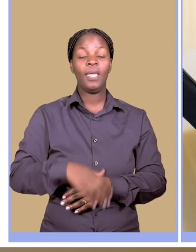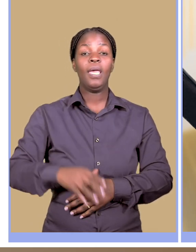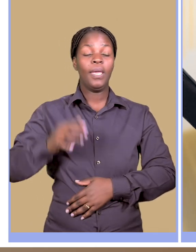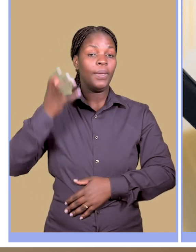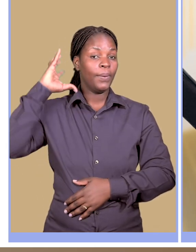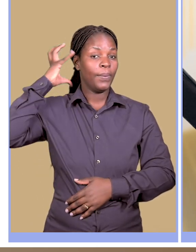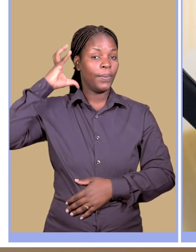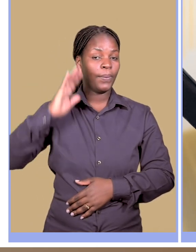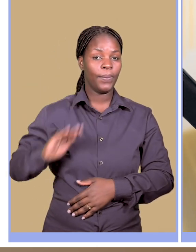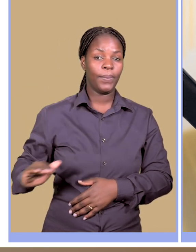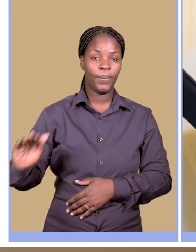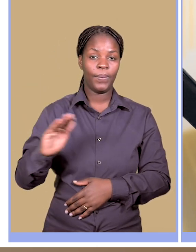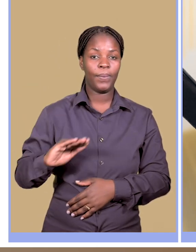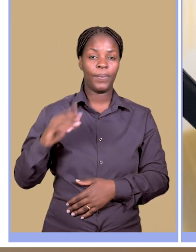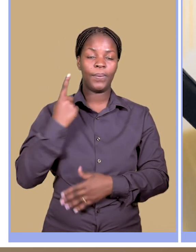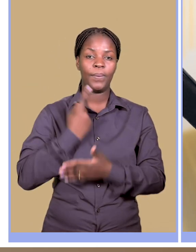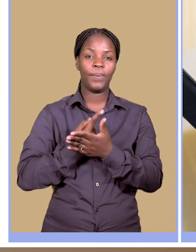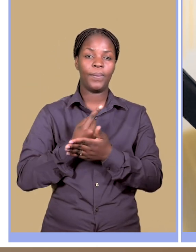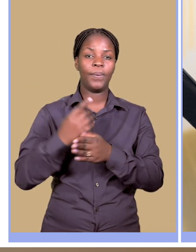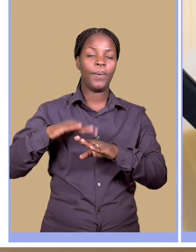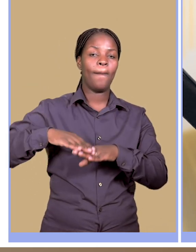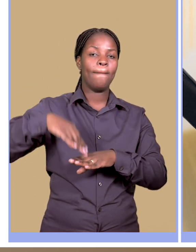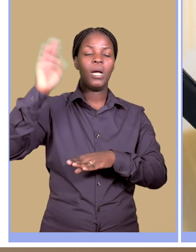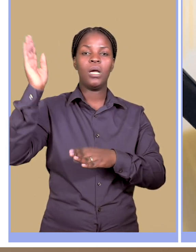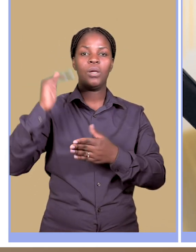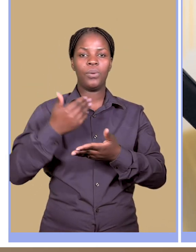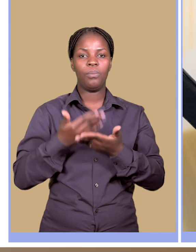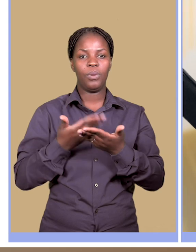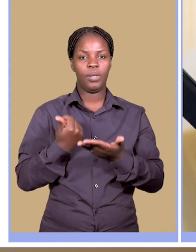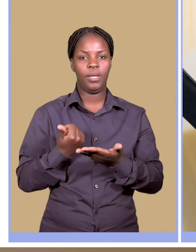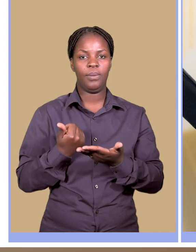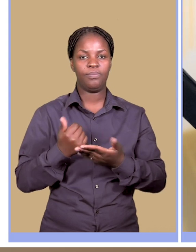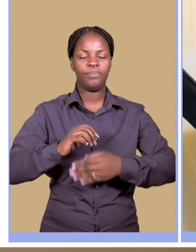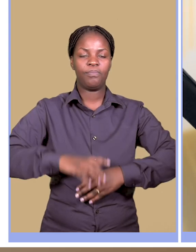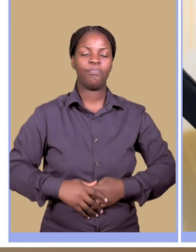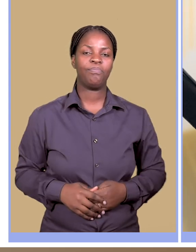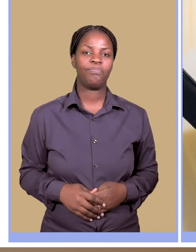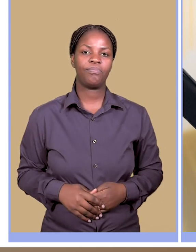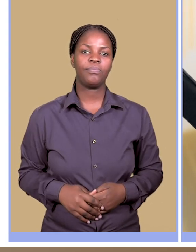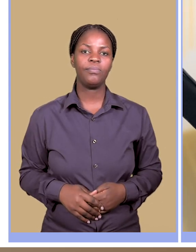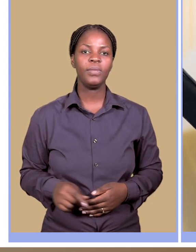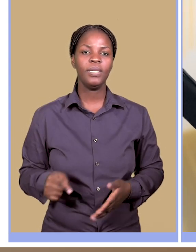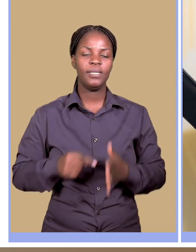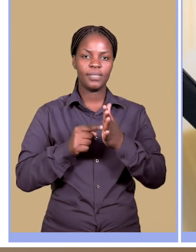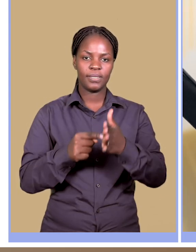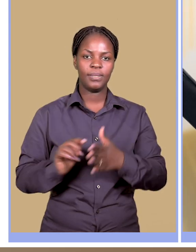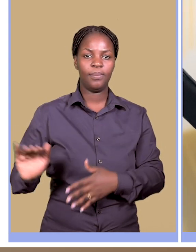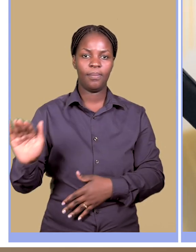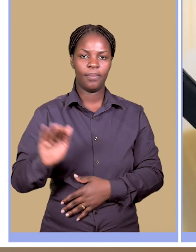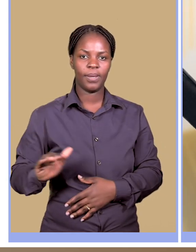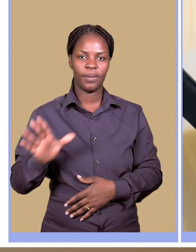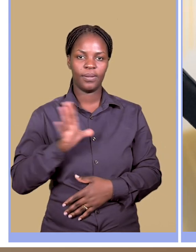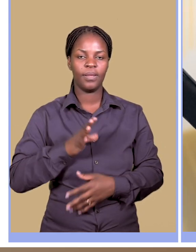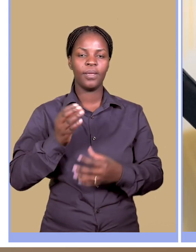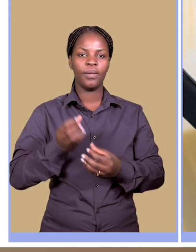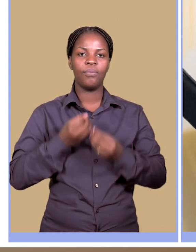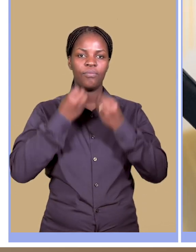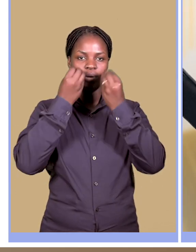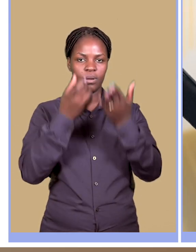O papel importante que as rádios comunitárias estão a desempenhar, sobretudo em zonas onde a